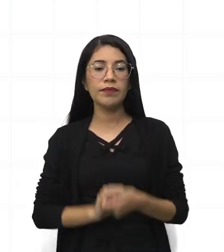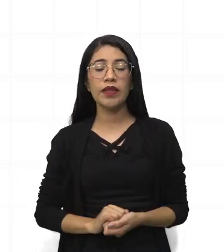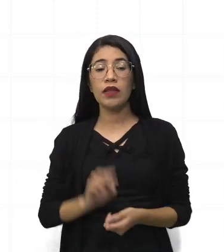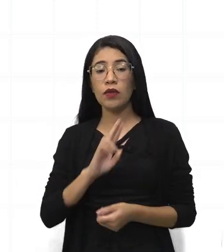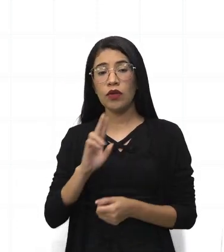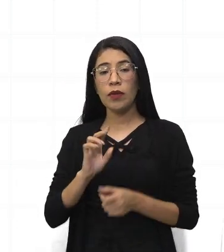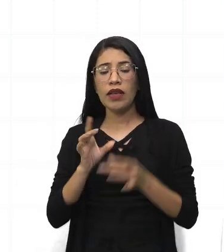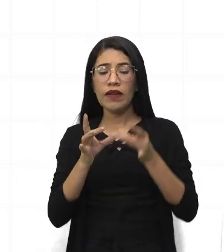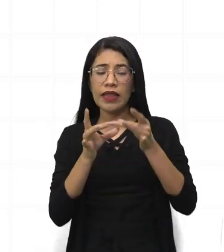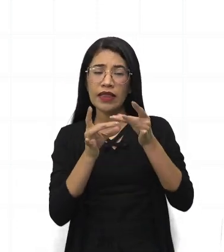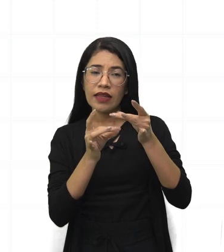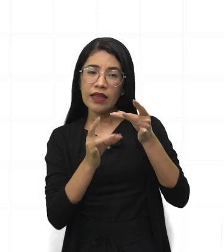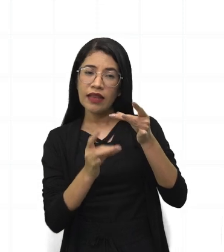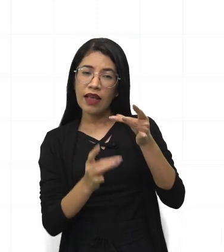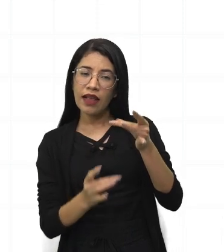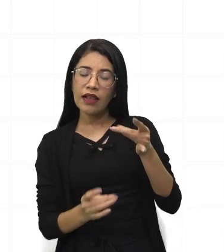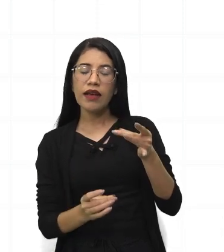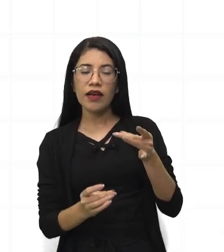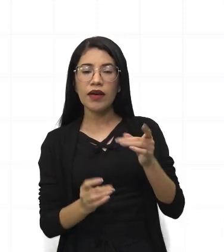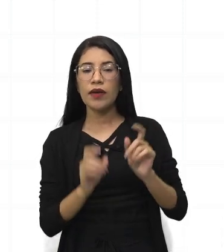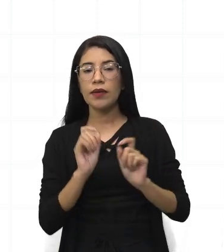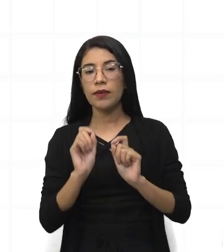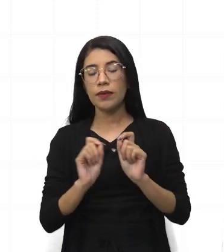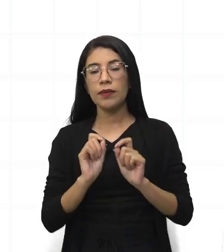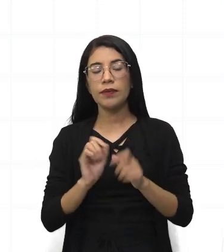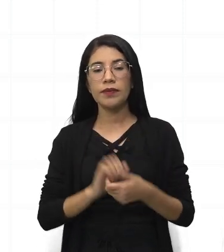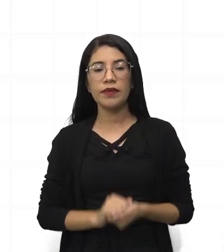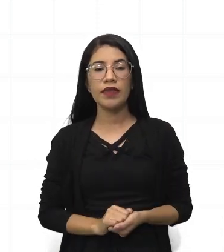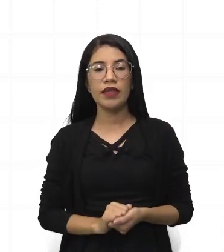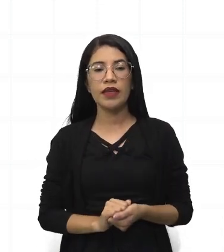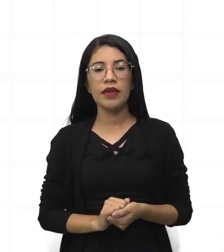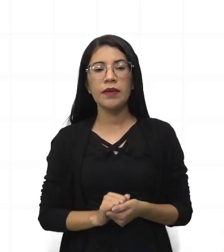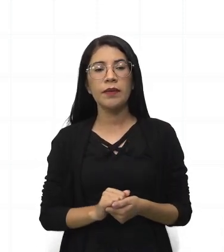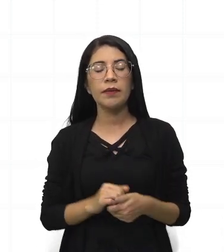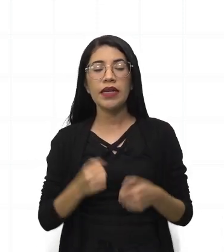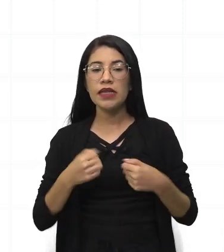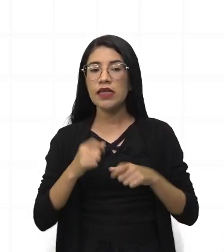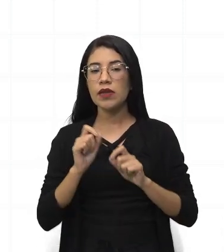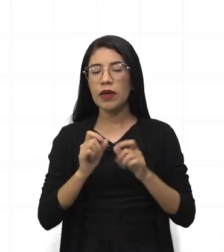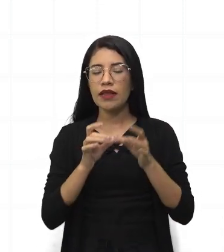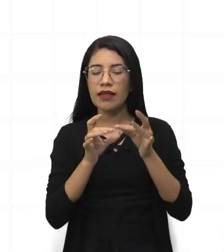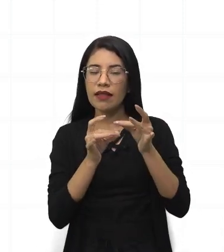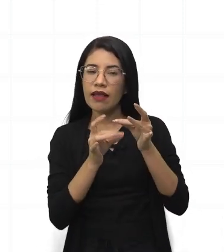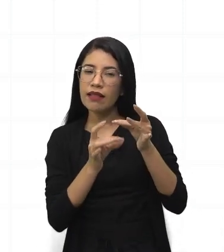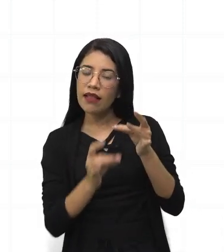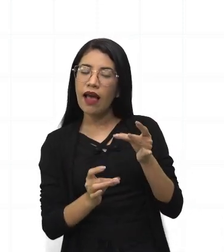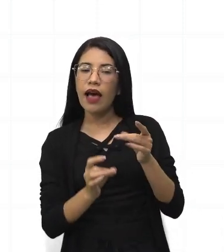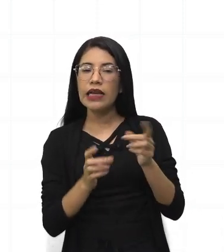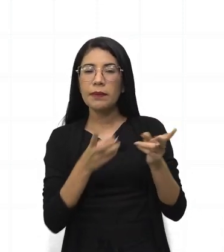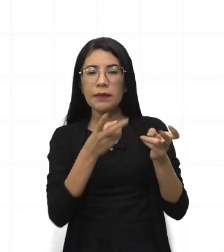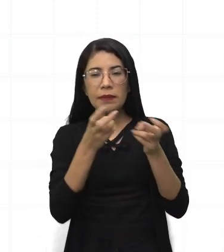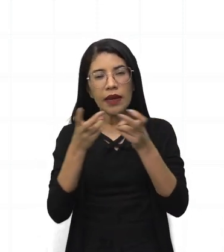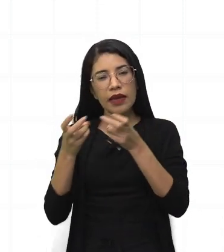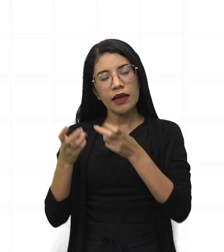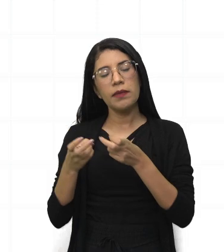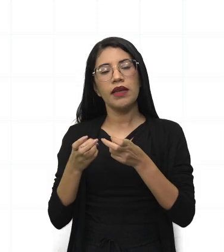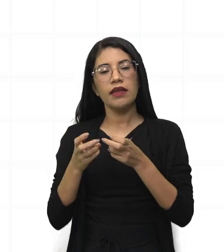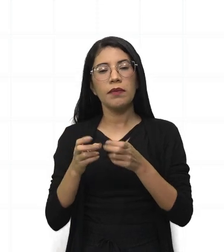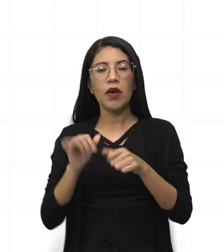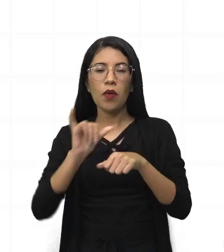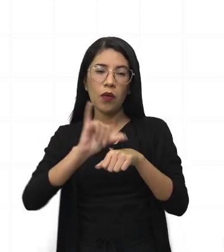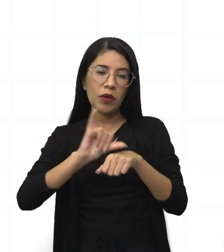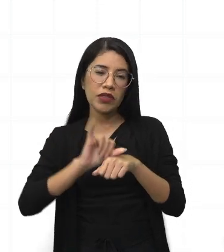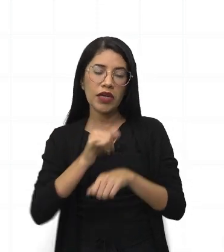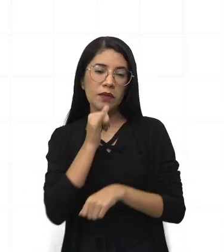diz, descrever, você vai detalhar, né? Vou falar com bastante detalhes, observar bem o